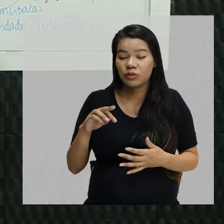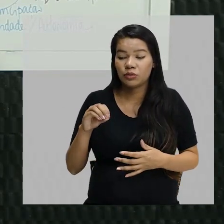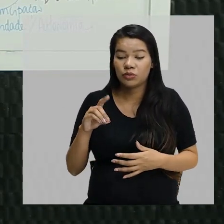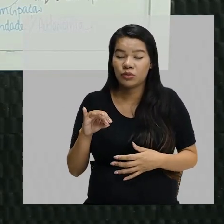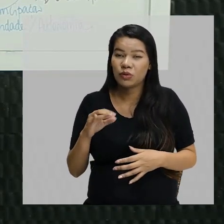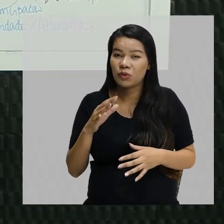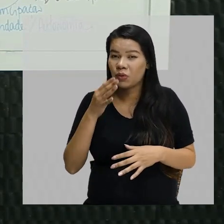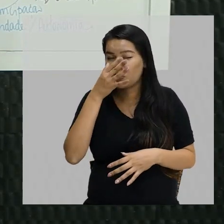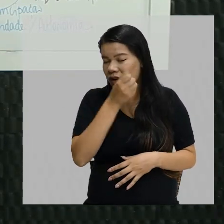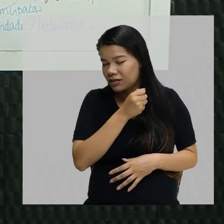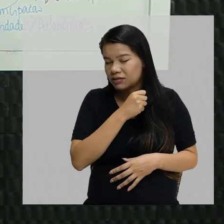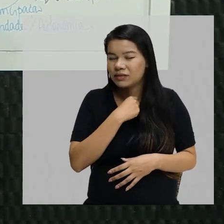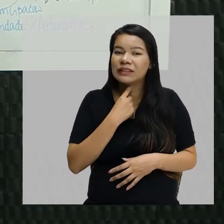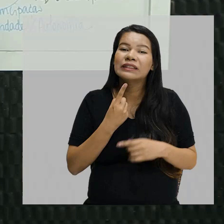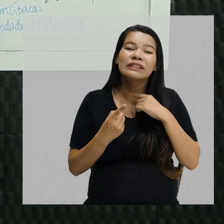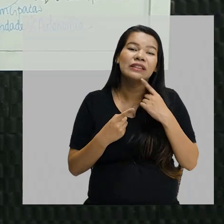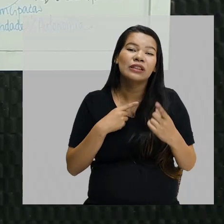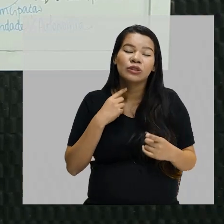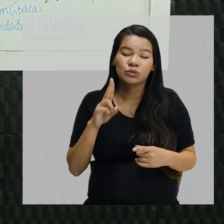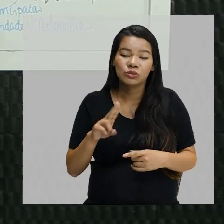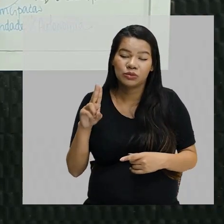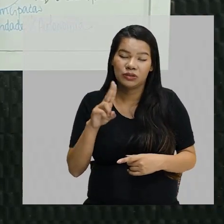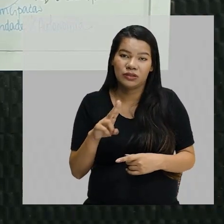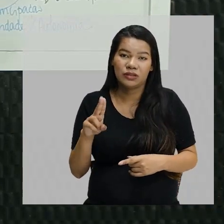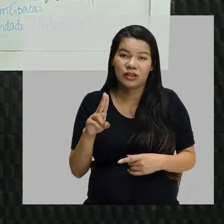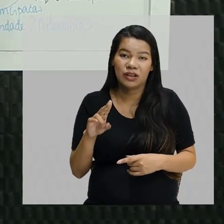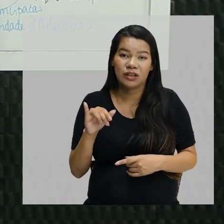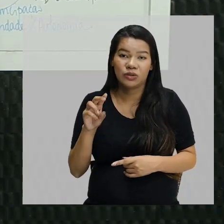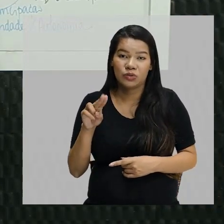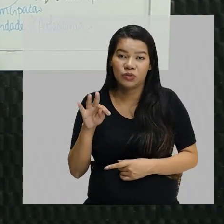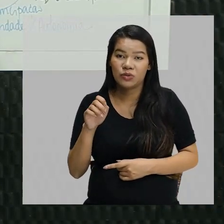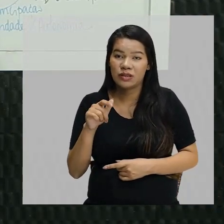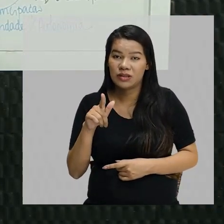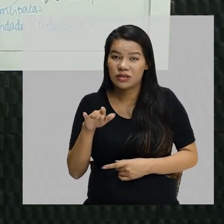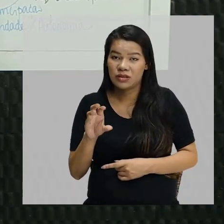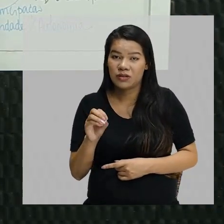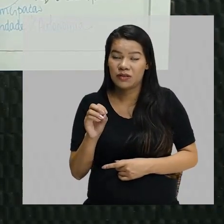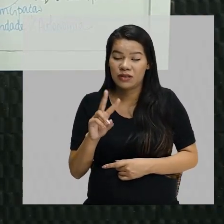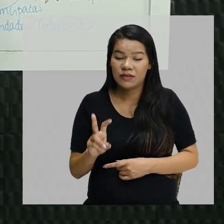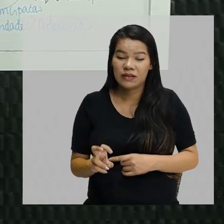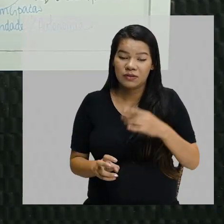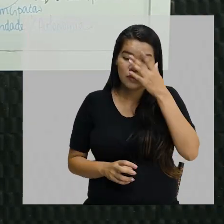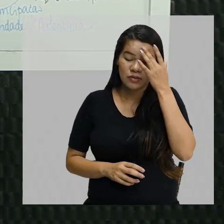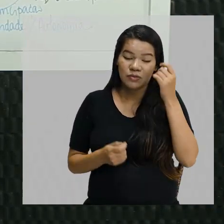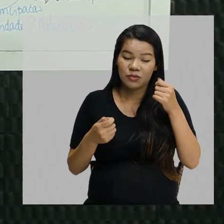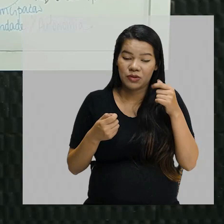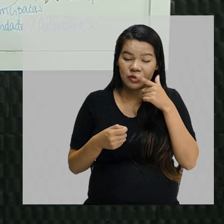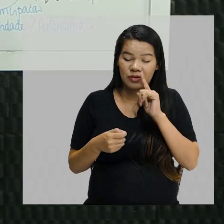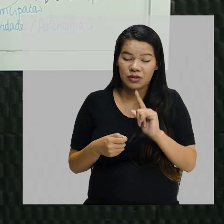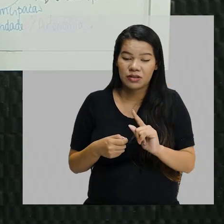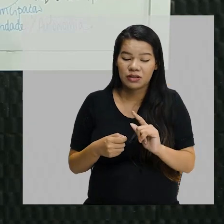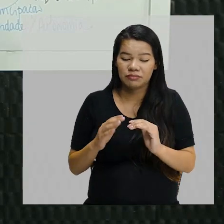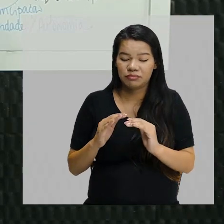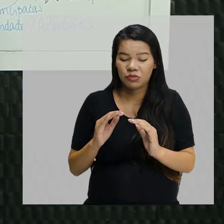até por intuição com alguns dados poucos algumas pessoas podem alcançar um grau de Sabedoria